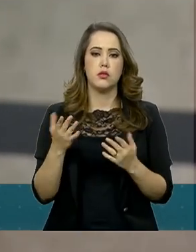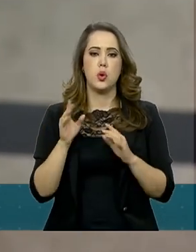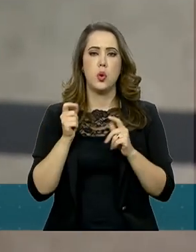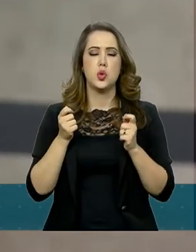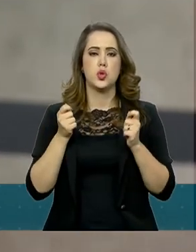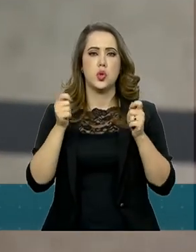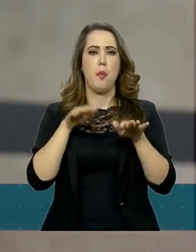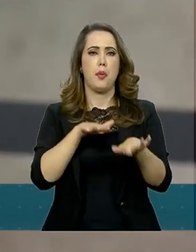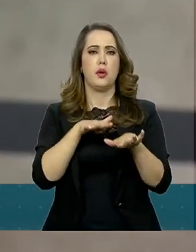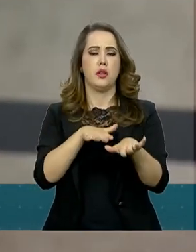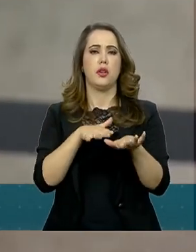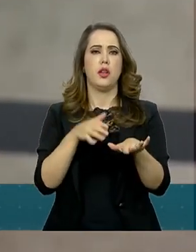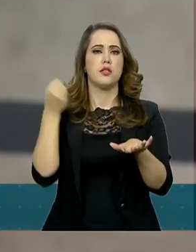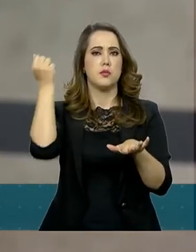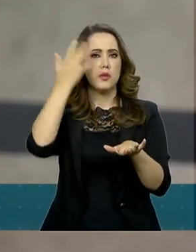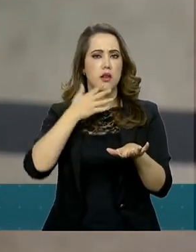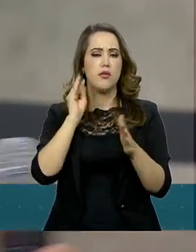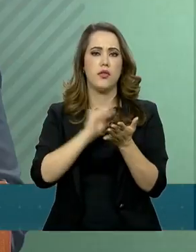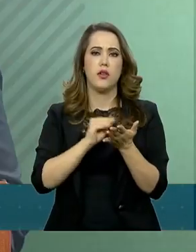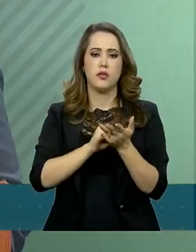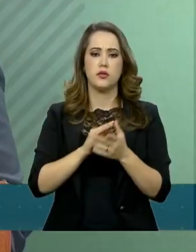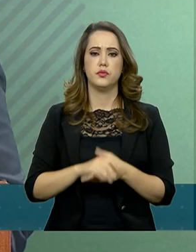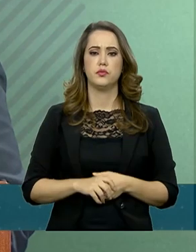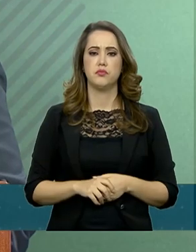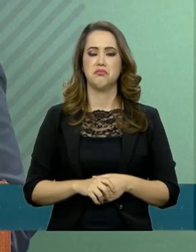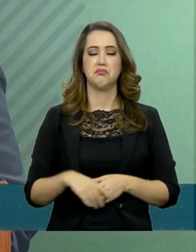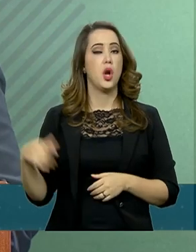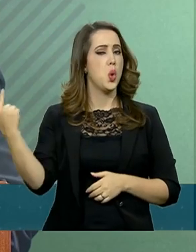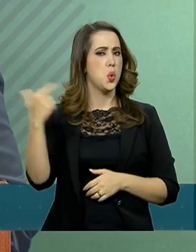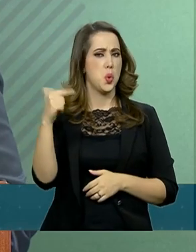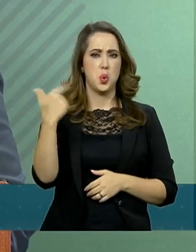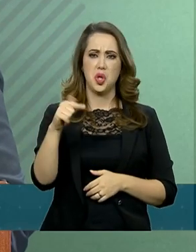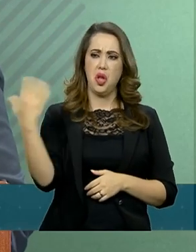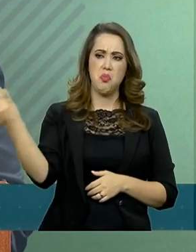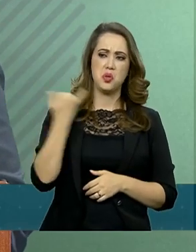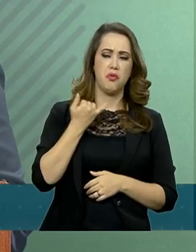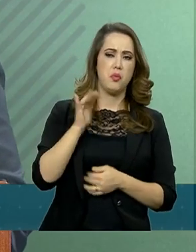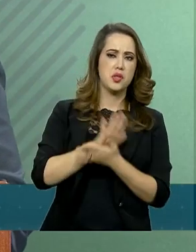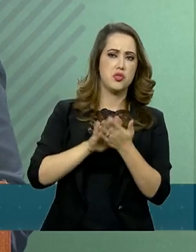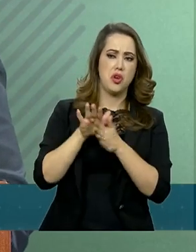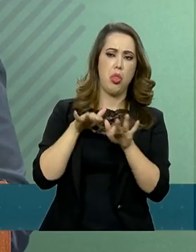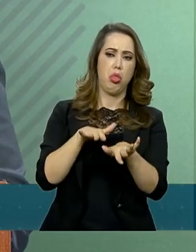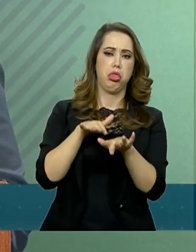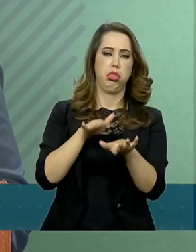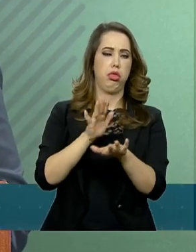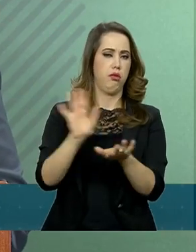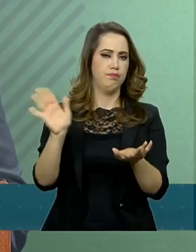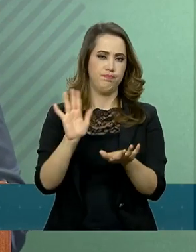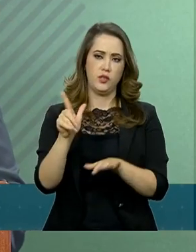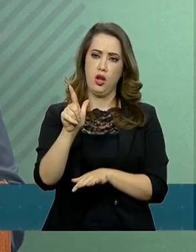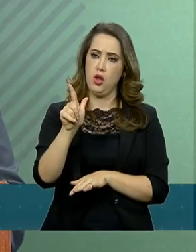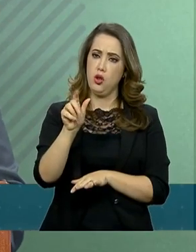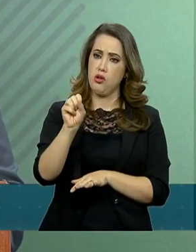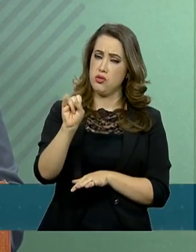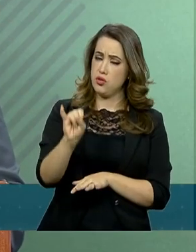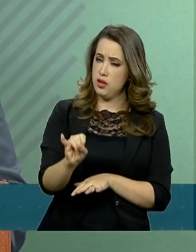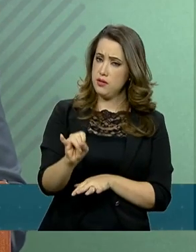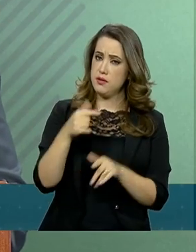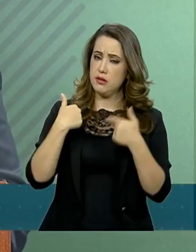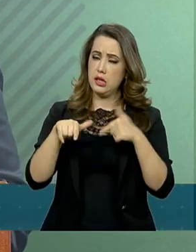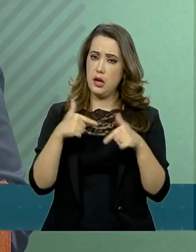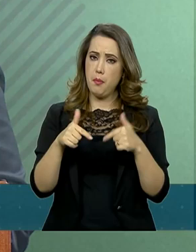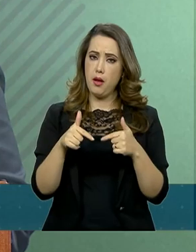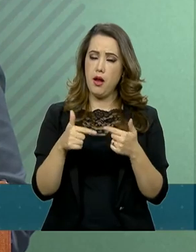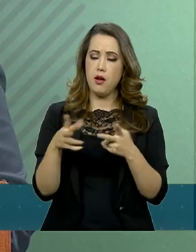protesto isso ficou muito claro para mim que não temos informação de eventuais protestos hoje se trabalha com